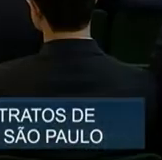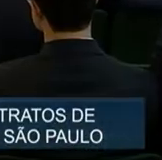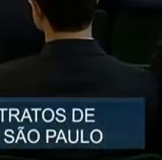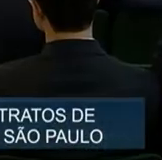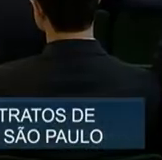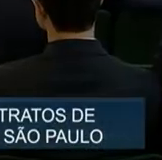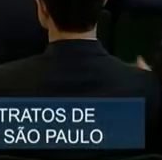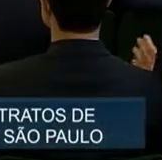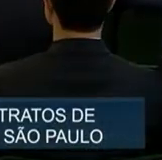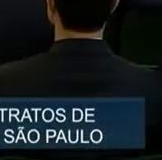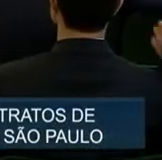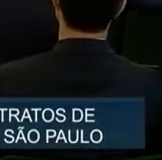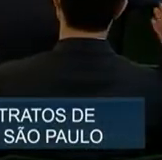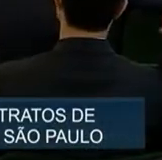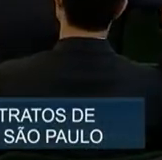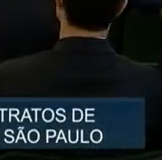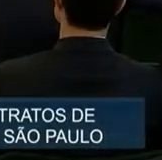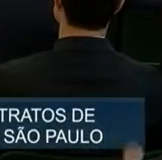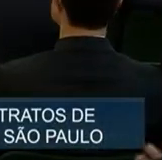E